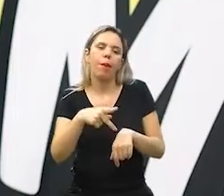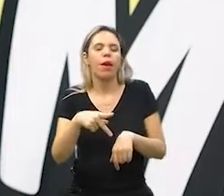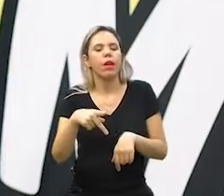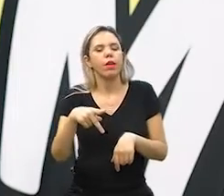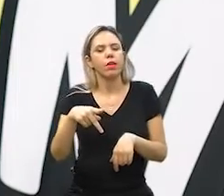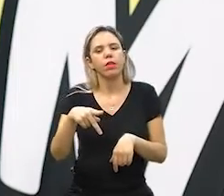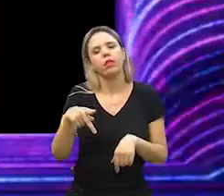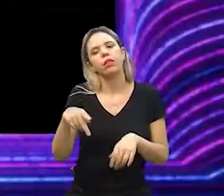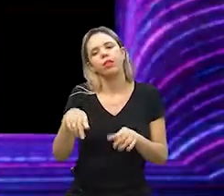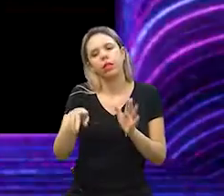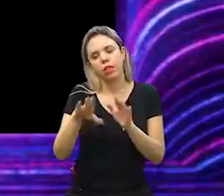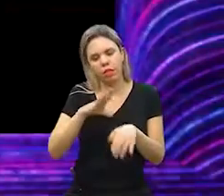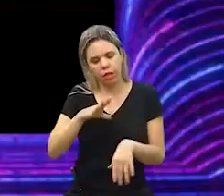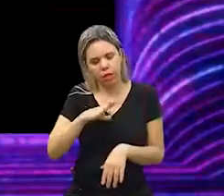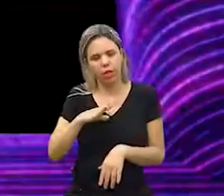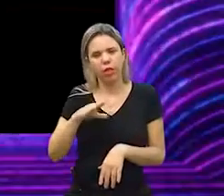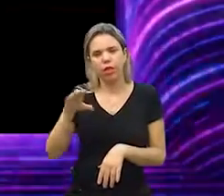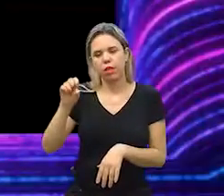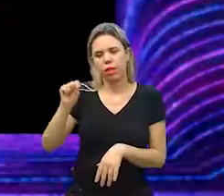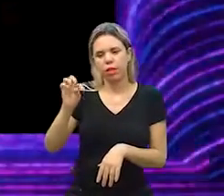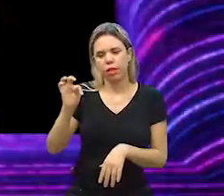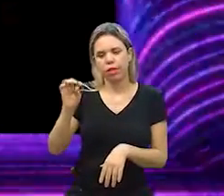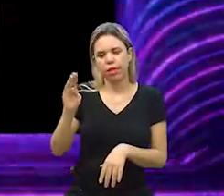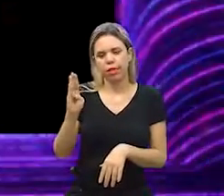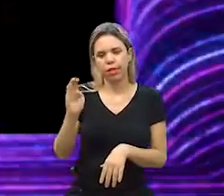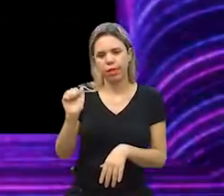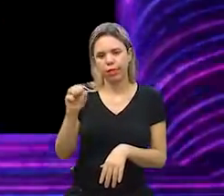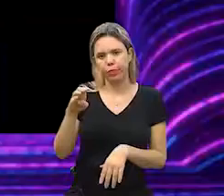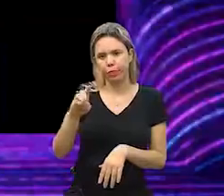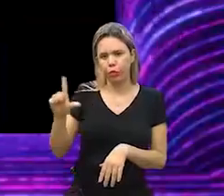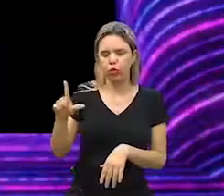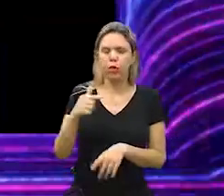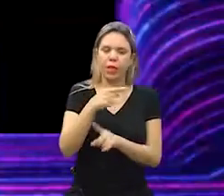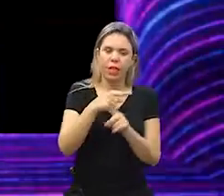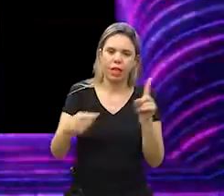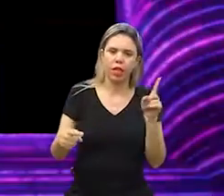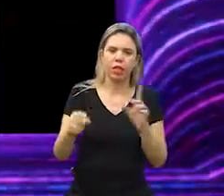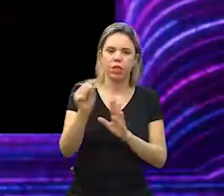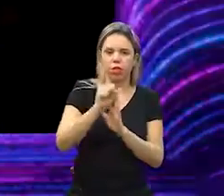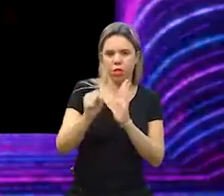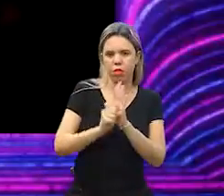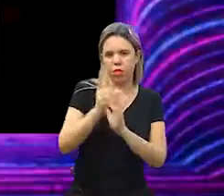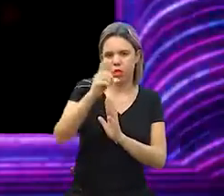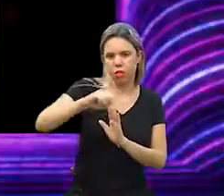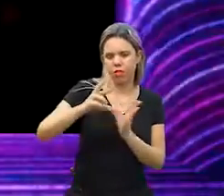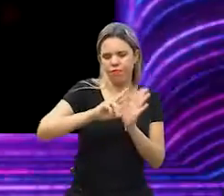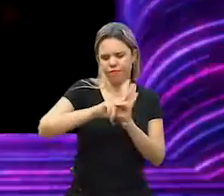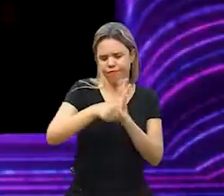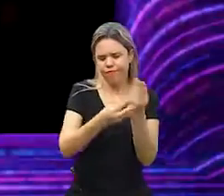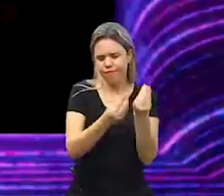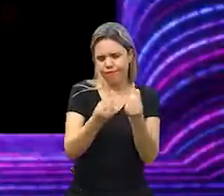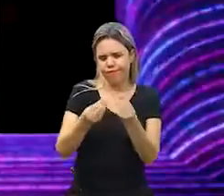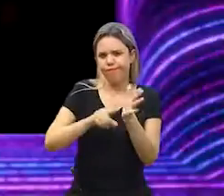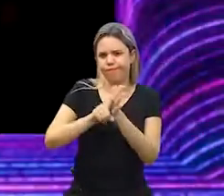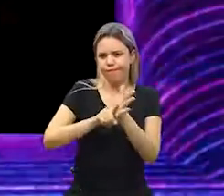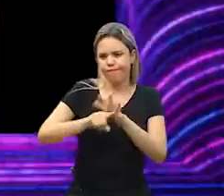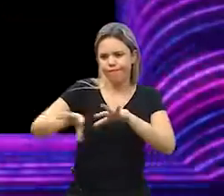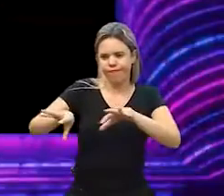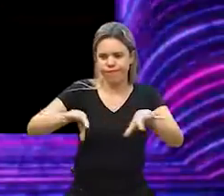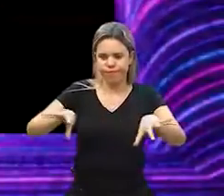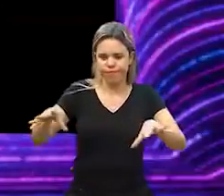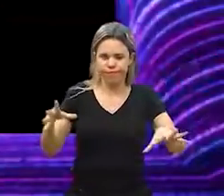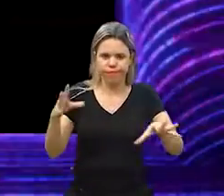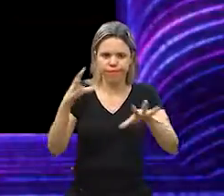Império Otomano, da segunda metade do século XIX. Então, são várias pesquisazinhas separadas que